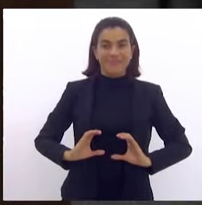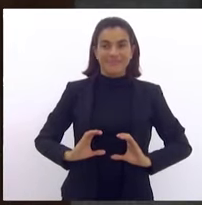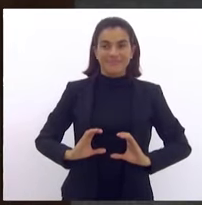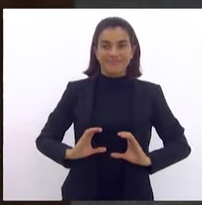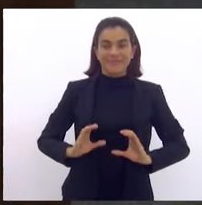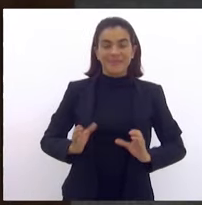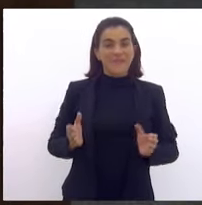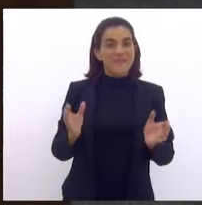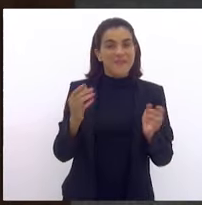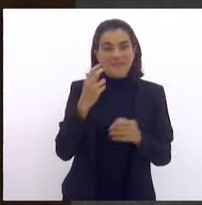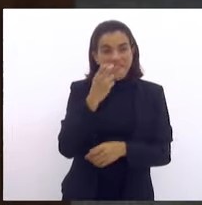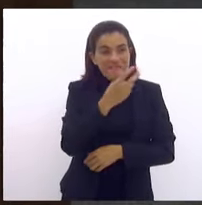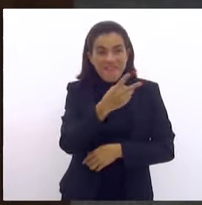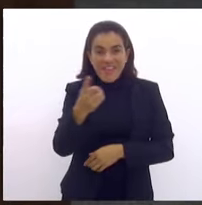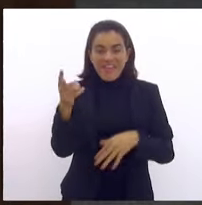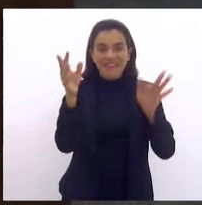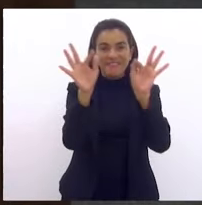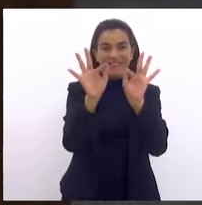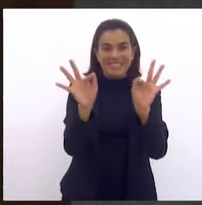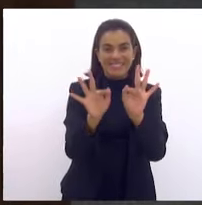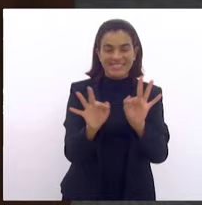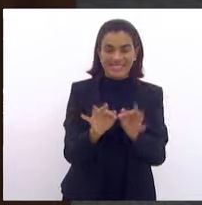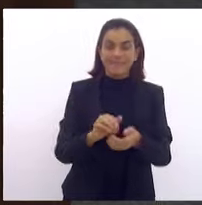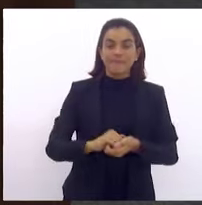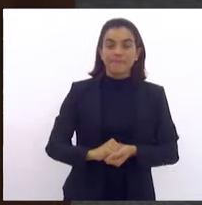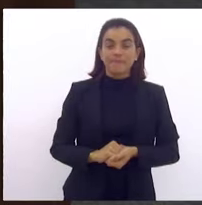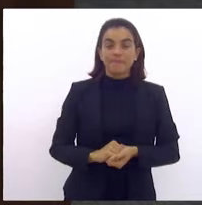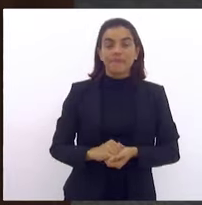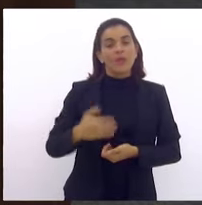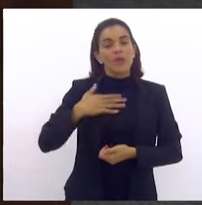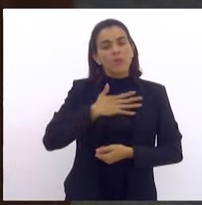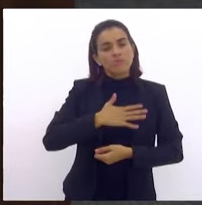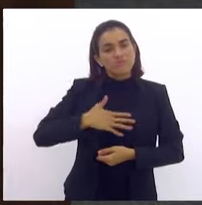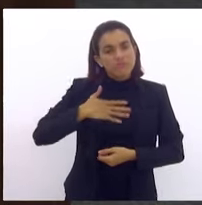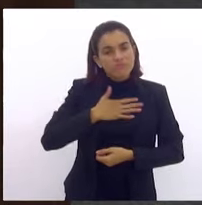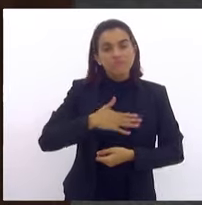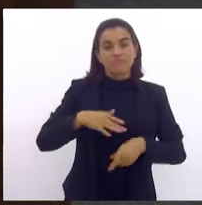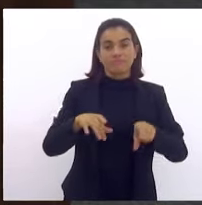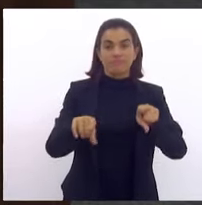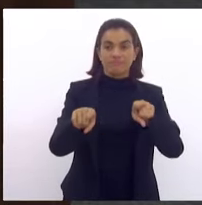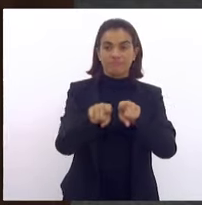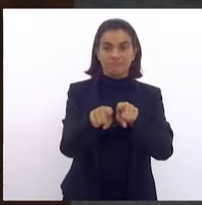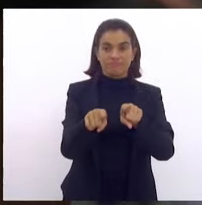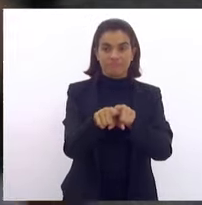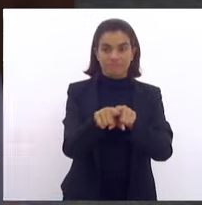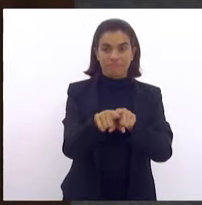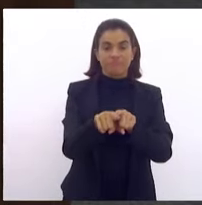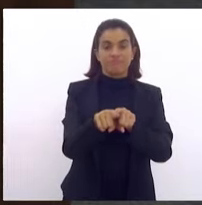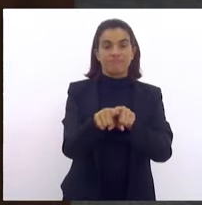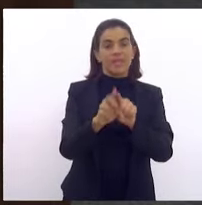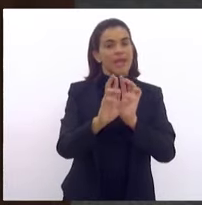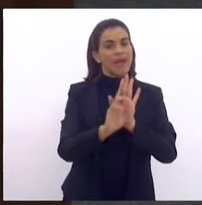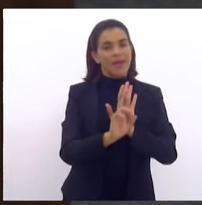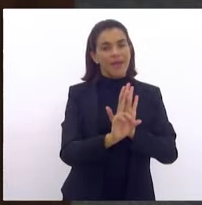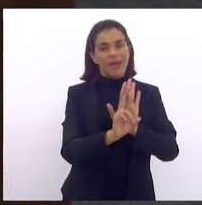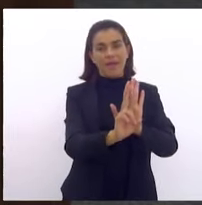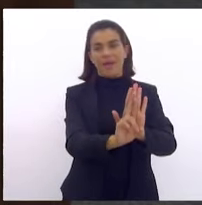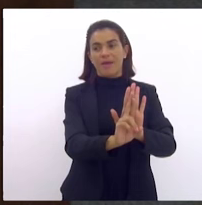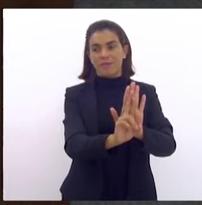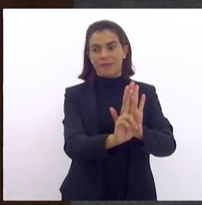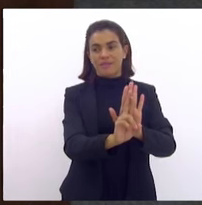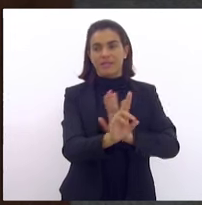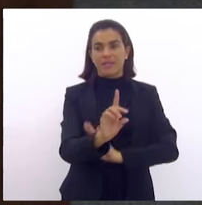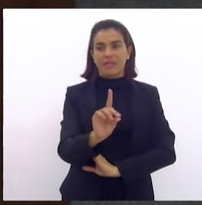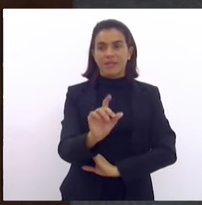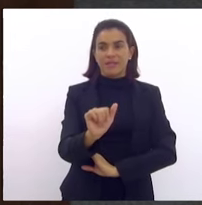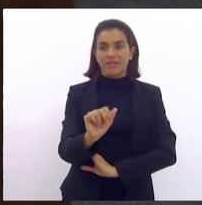numa felicidade grande. Eu gostaria aqui também, em nome do